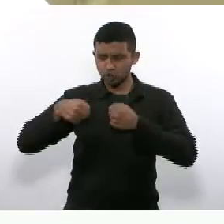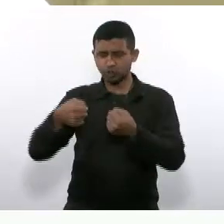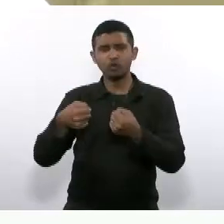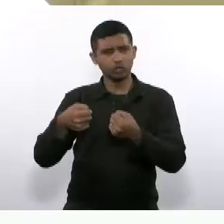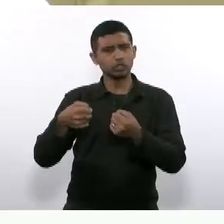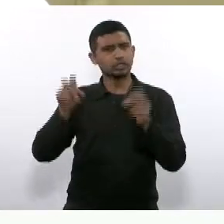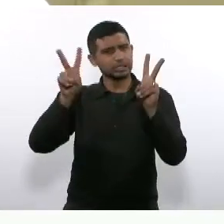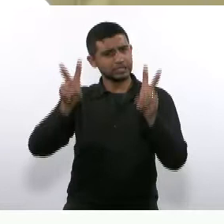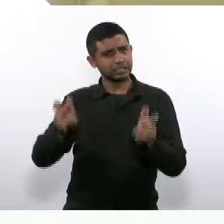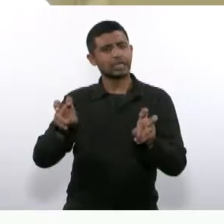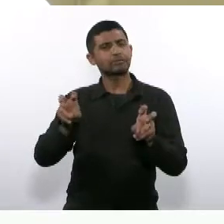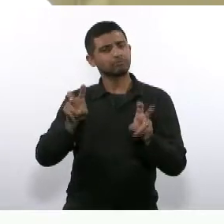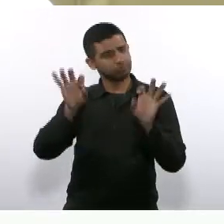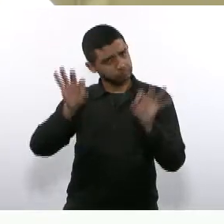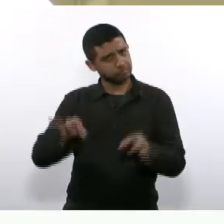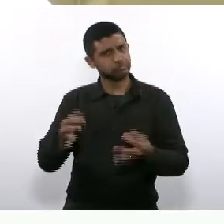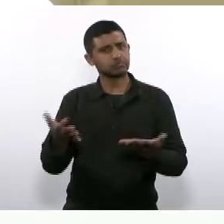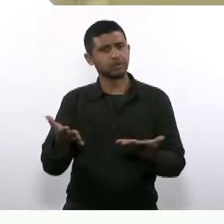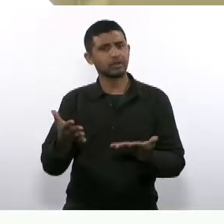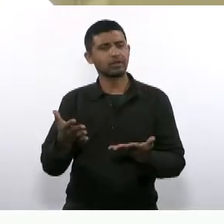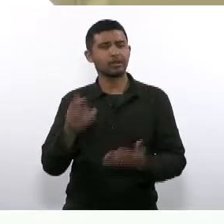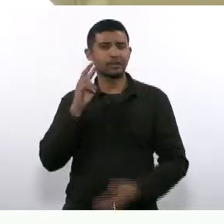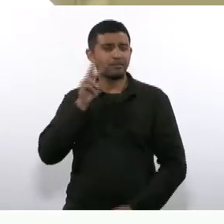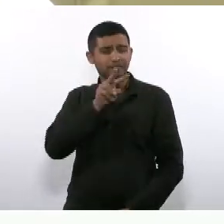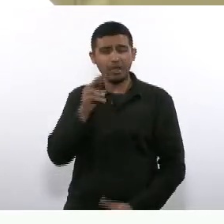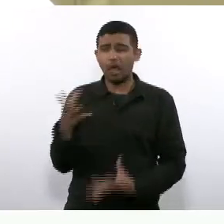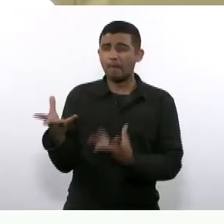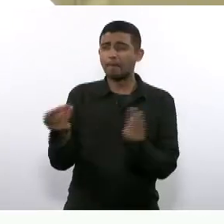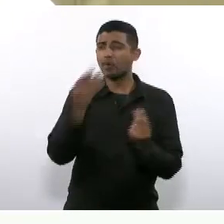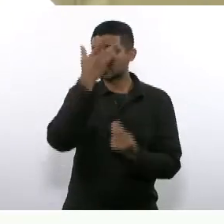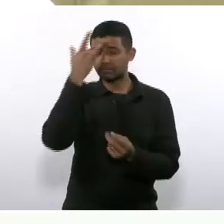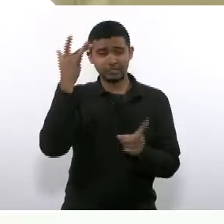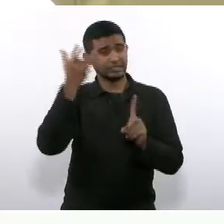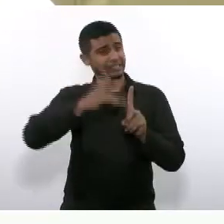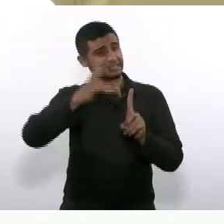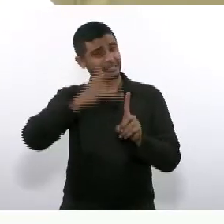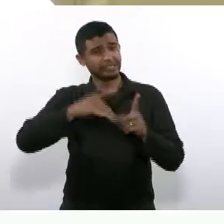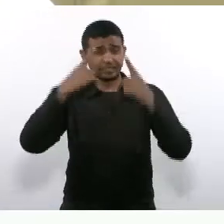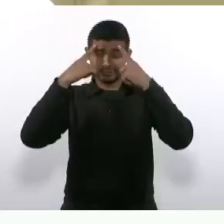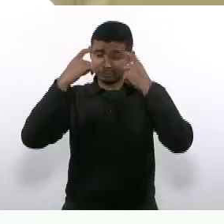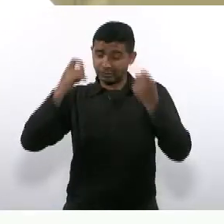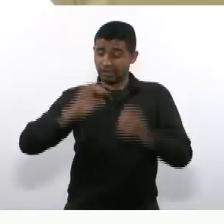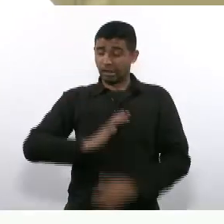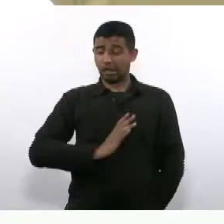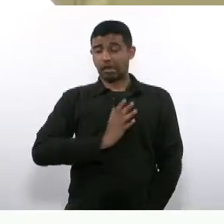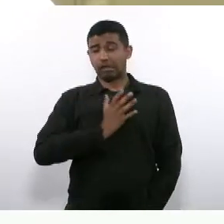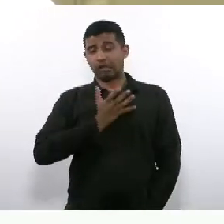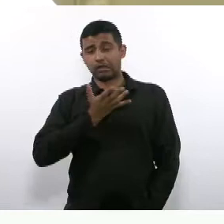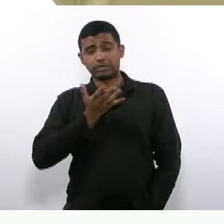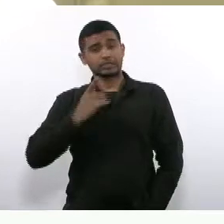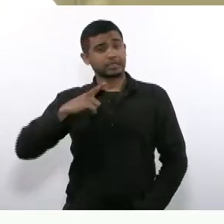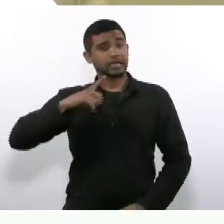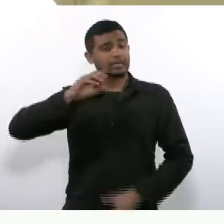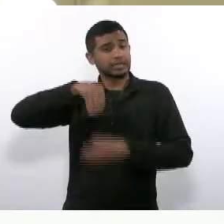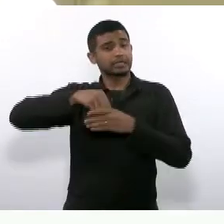aqui muitas pessoas vítimas dessa violência terrível que acontece dentro de